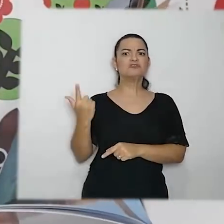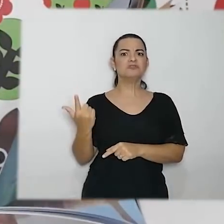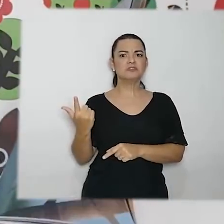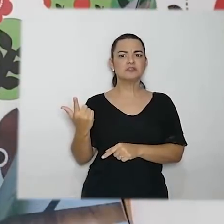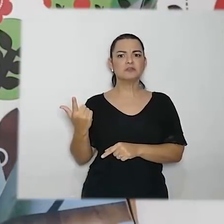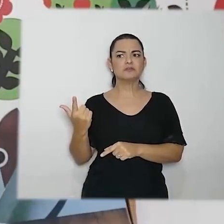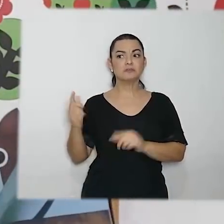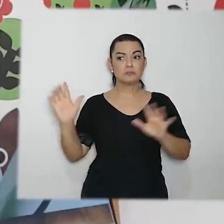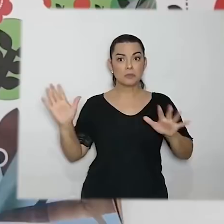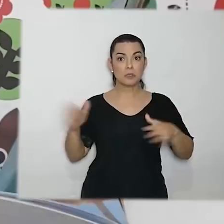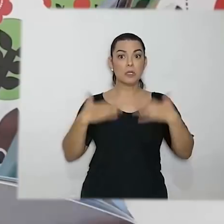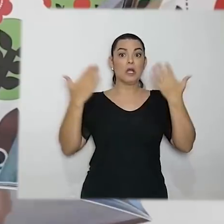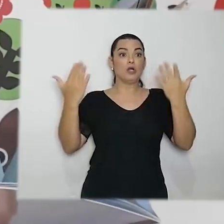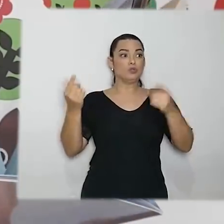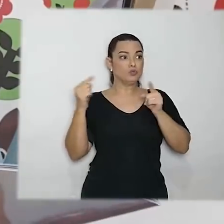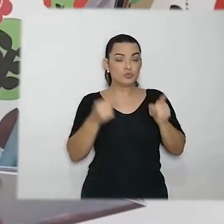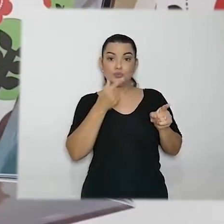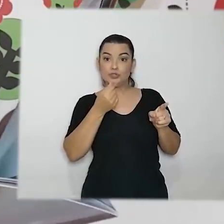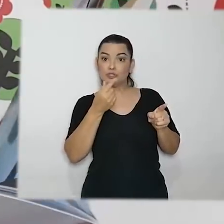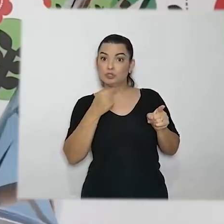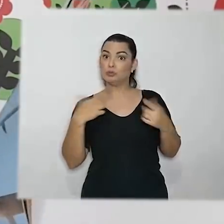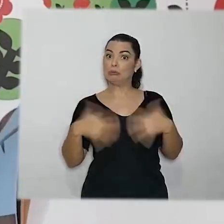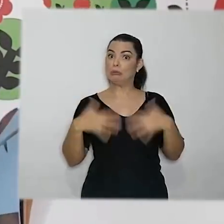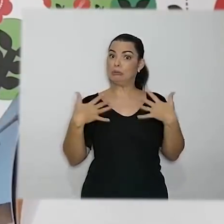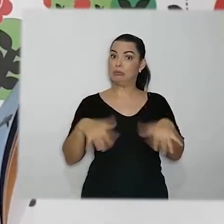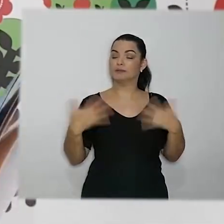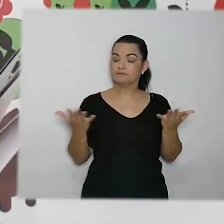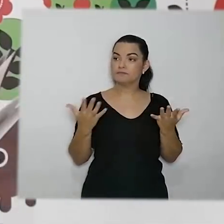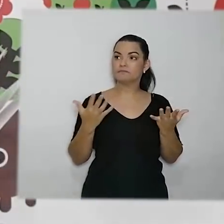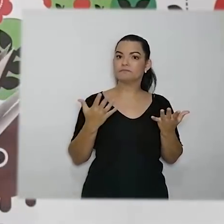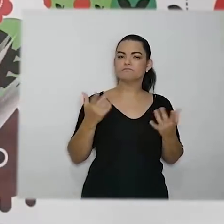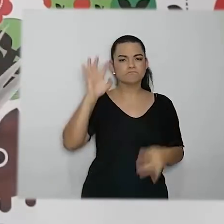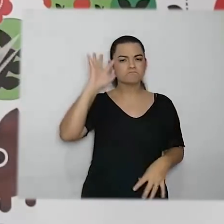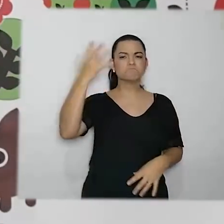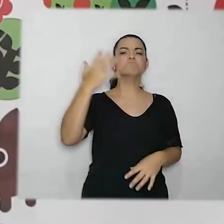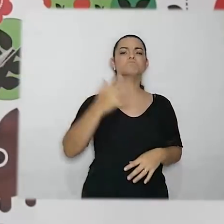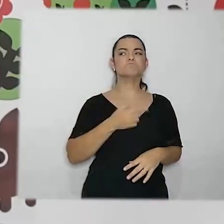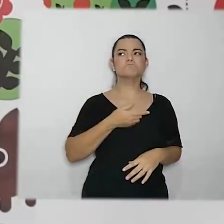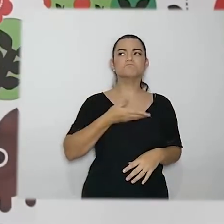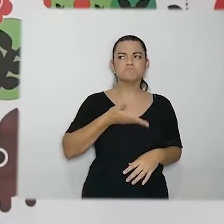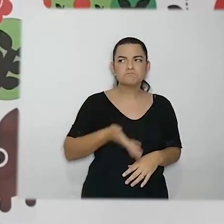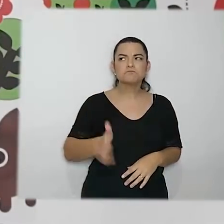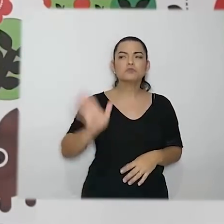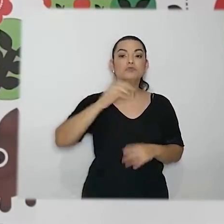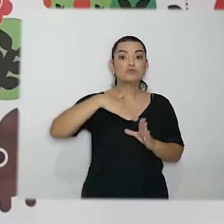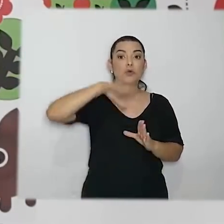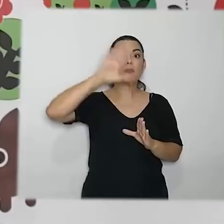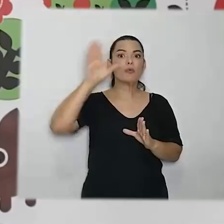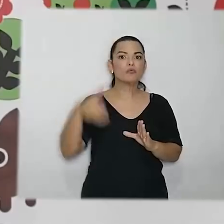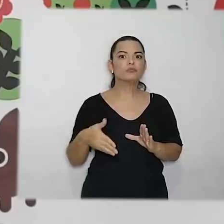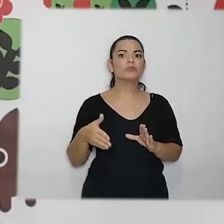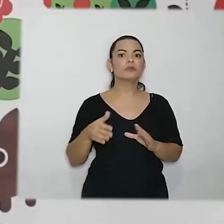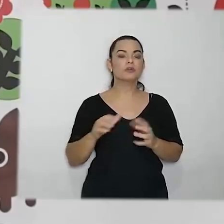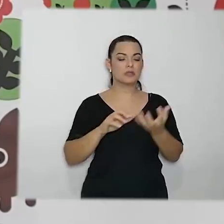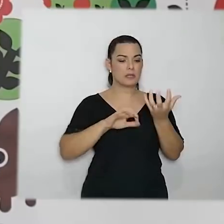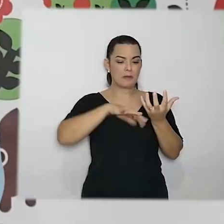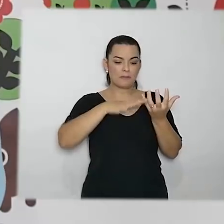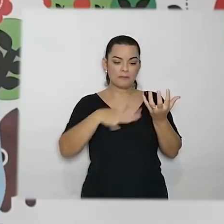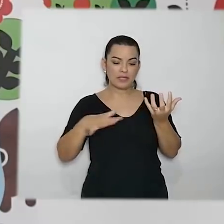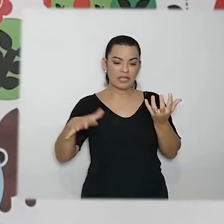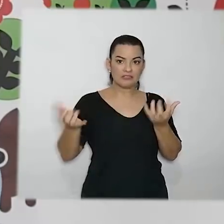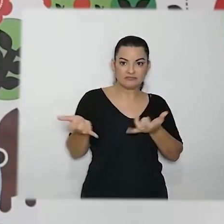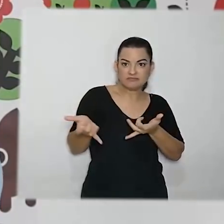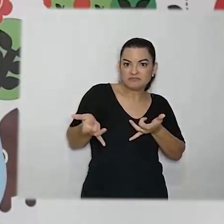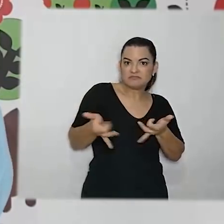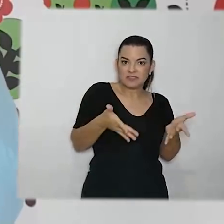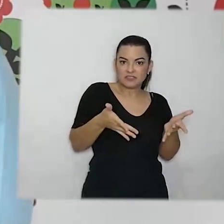menino. Resolveu sair do banhado e subir a montanha. O que será que